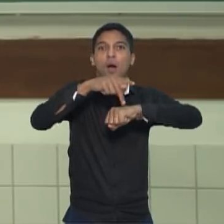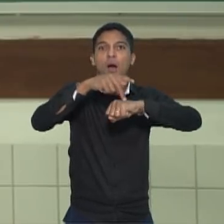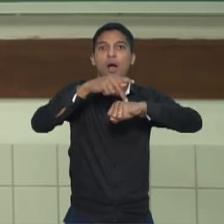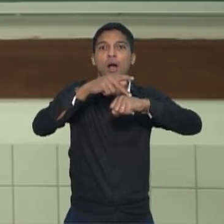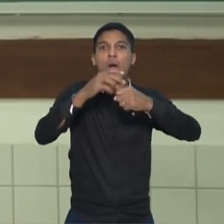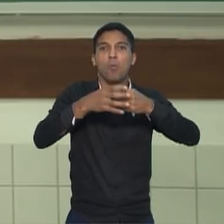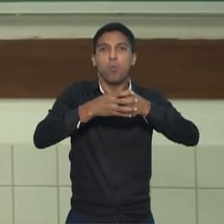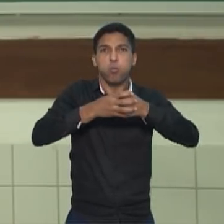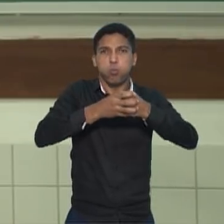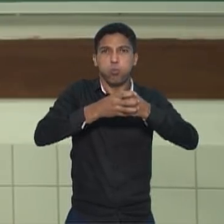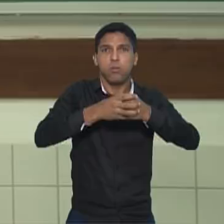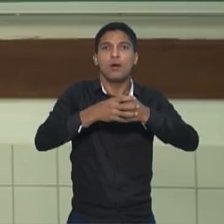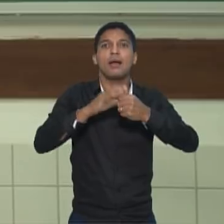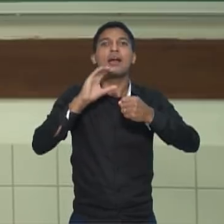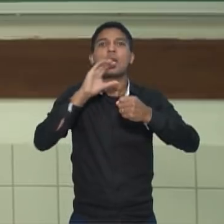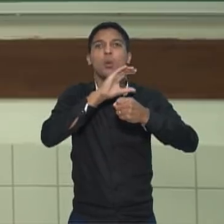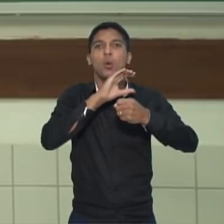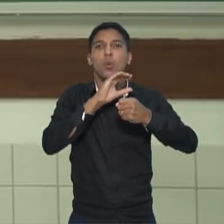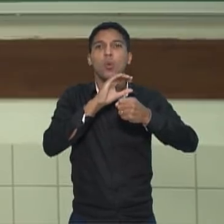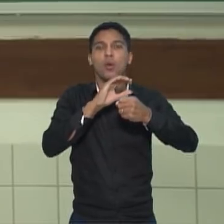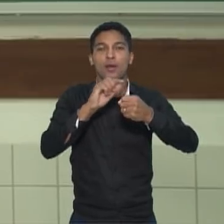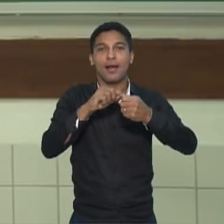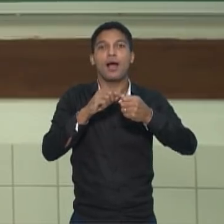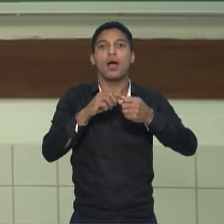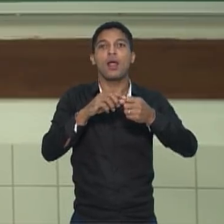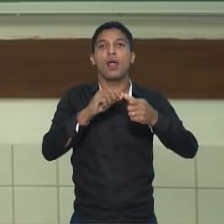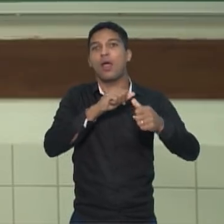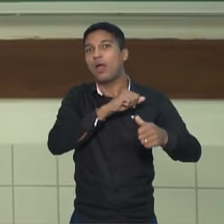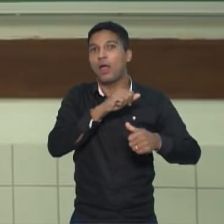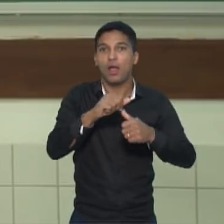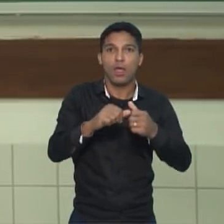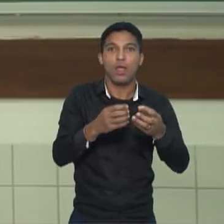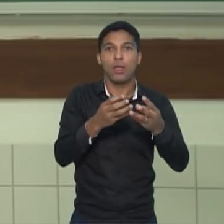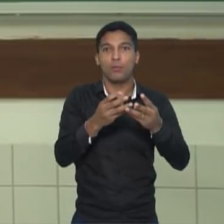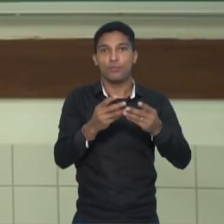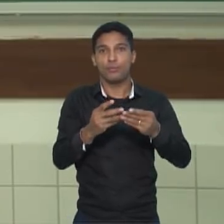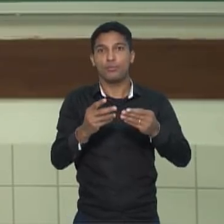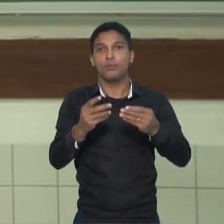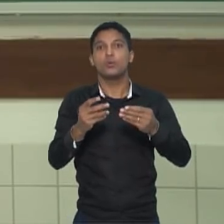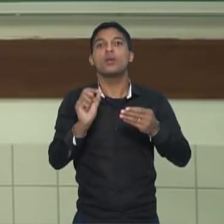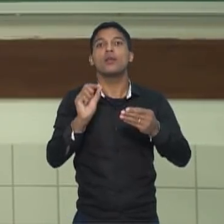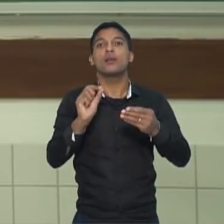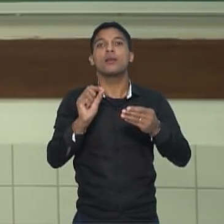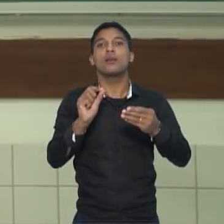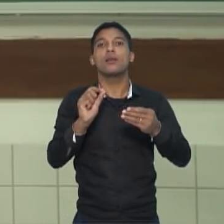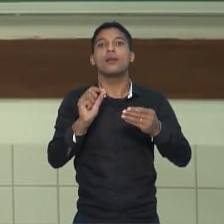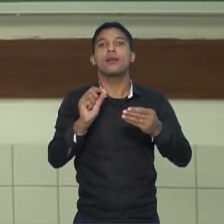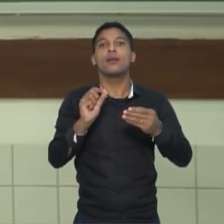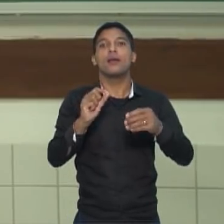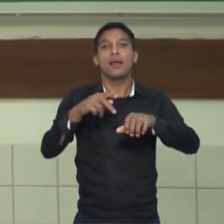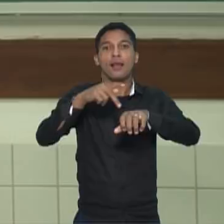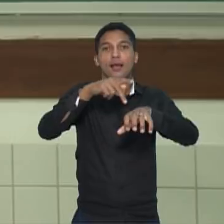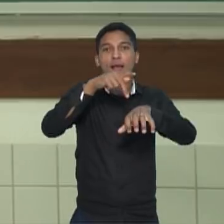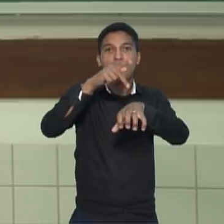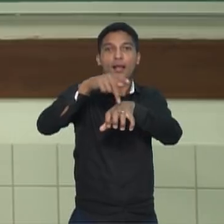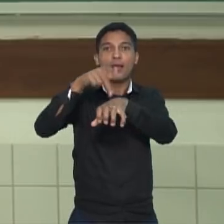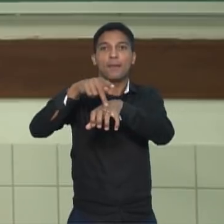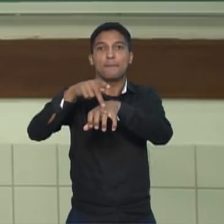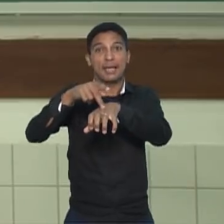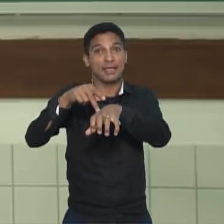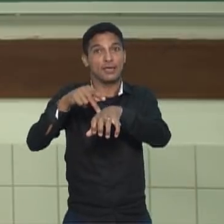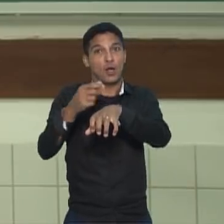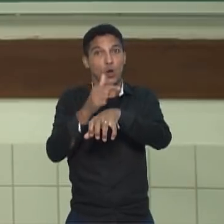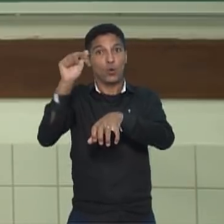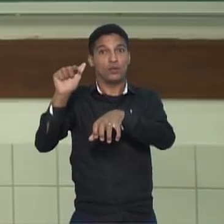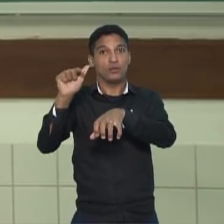outro tipo de rocha, ou magmático sedimentar, passou por essa transformação, criando características de um modelo novo